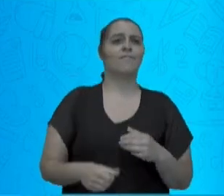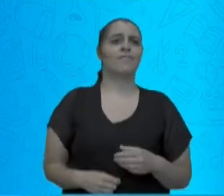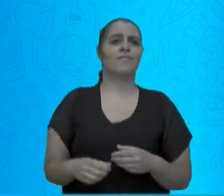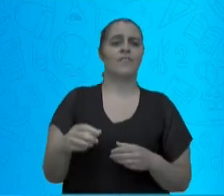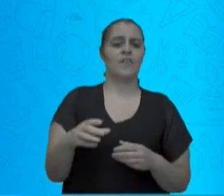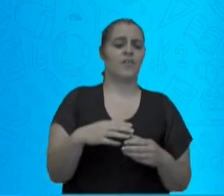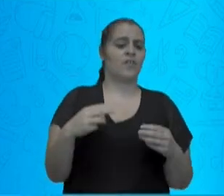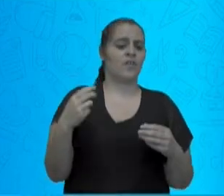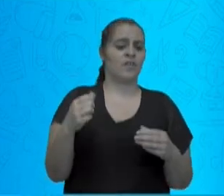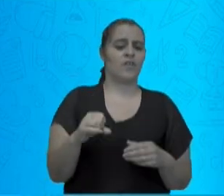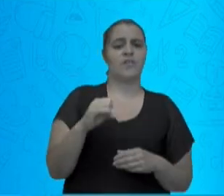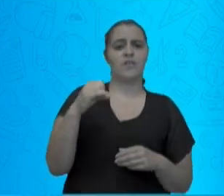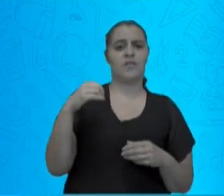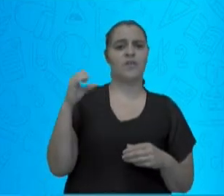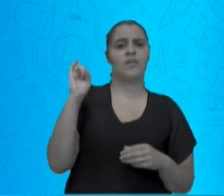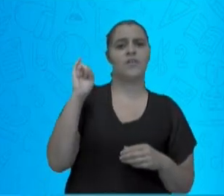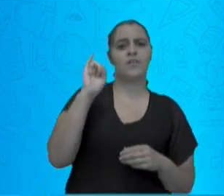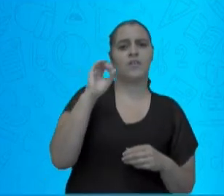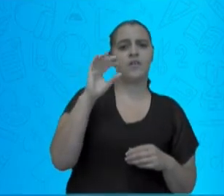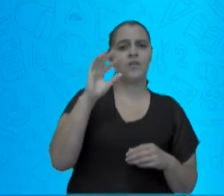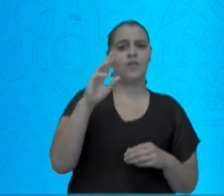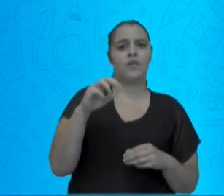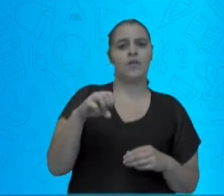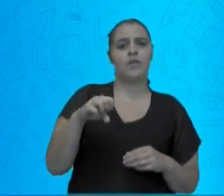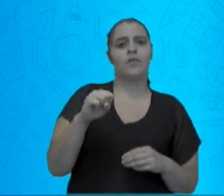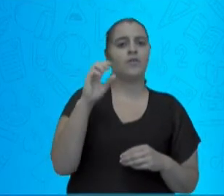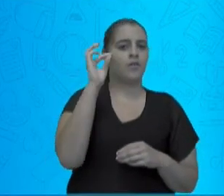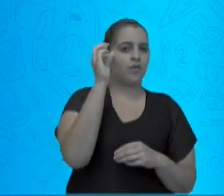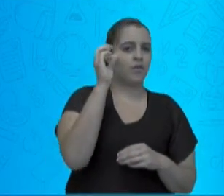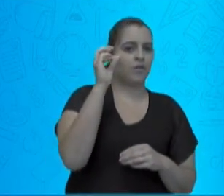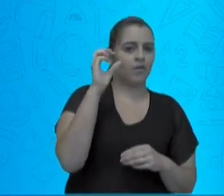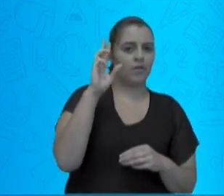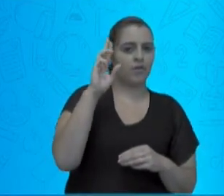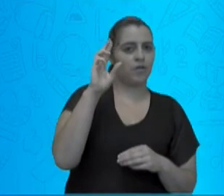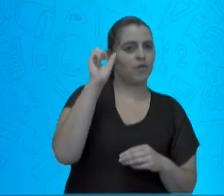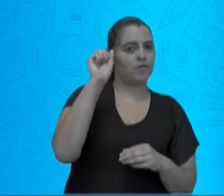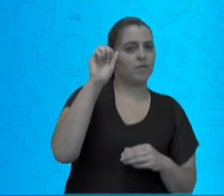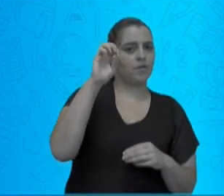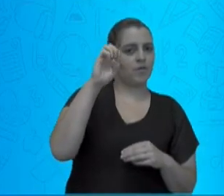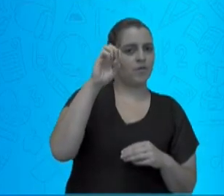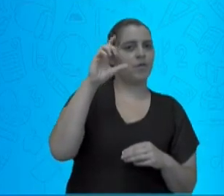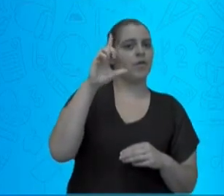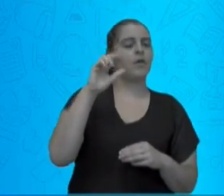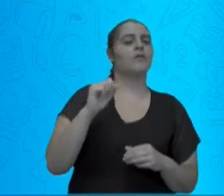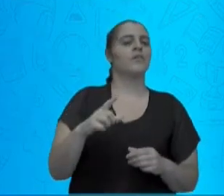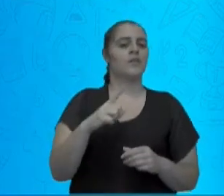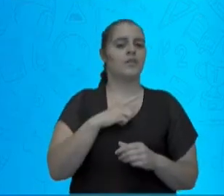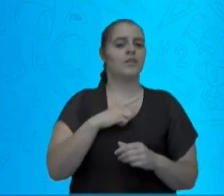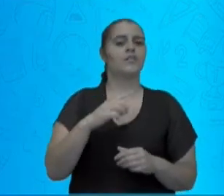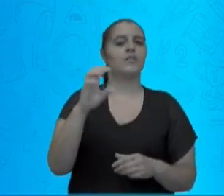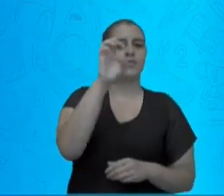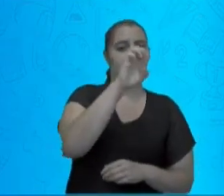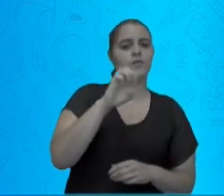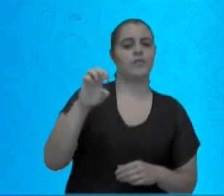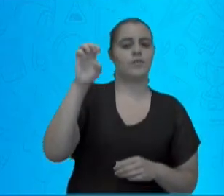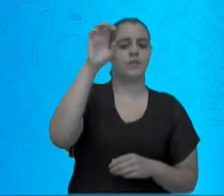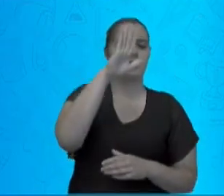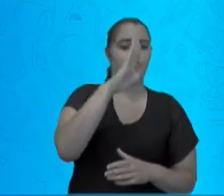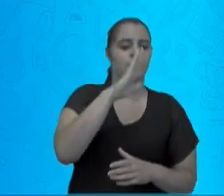ali, Israel e Palestina, que Israel já tem o seu Estado, o seu